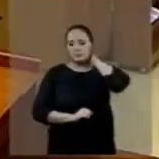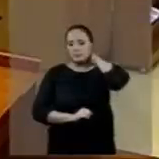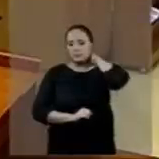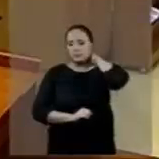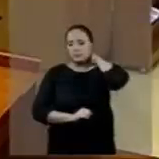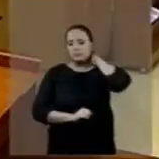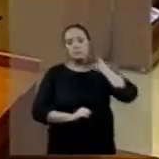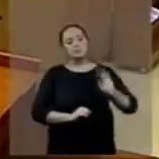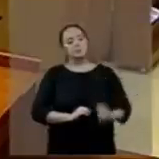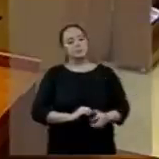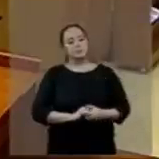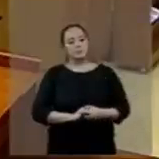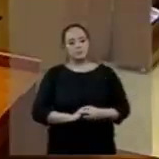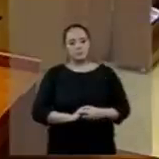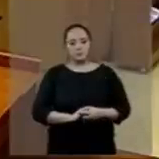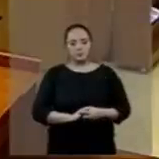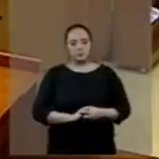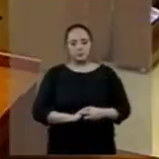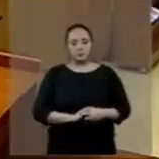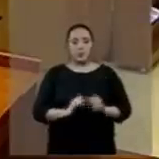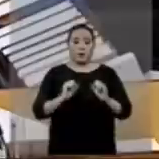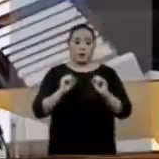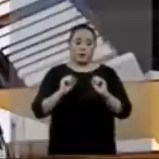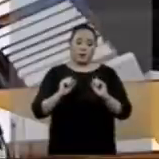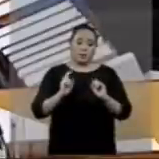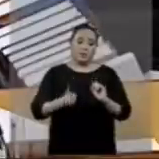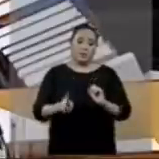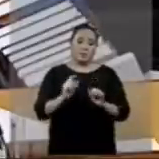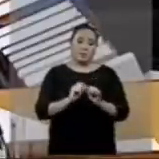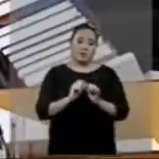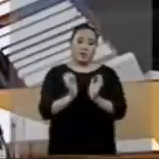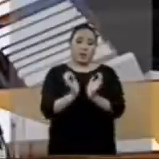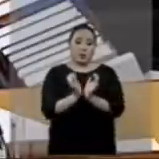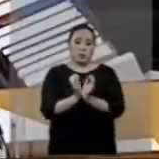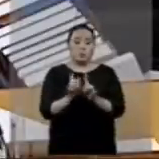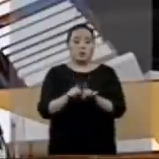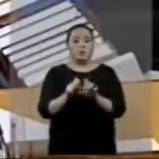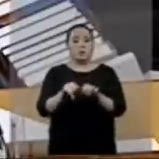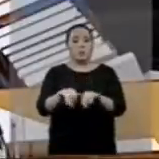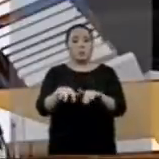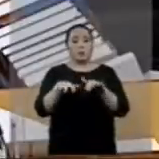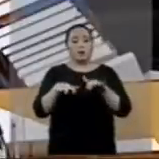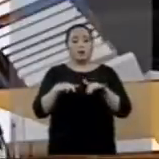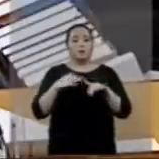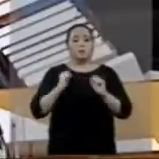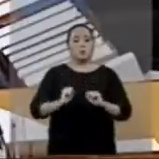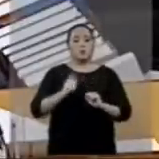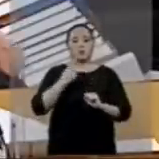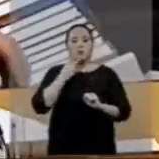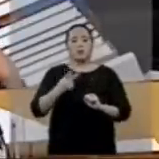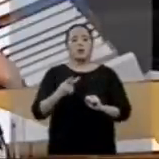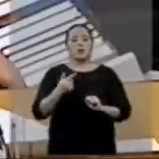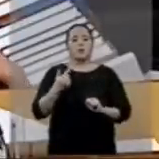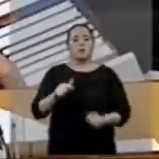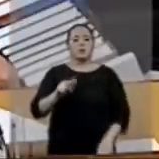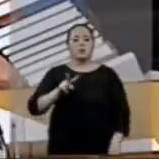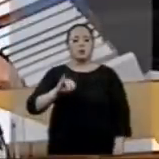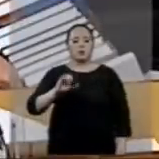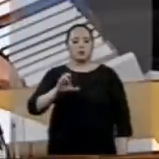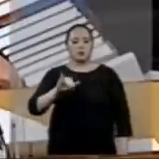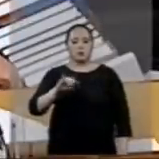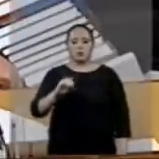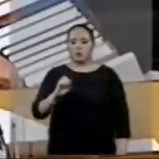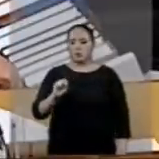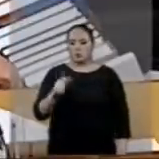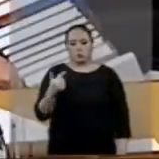faz costumeiramente na turma e também no plenário, apontar que não há qualquer dos vícios